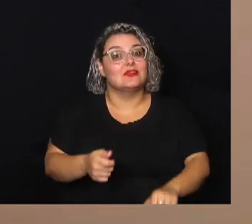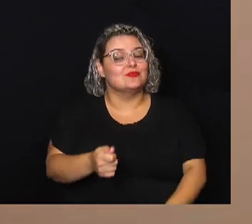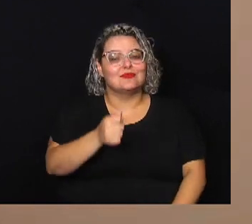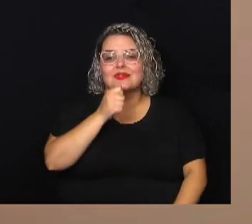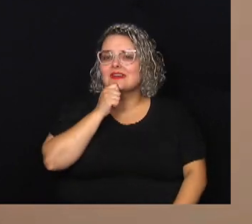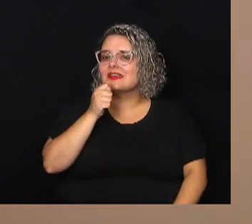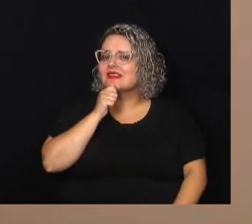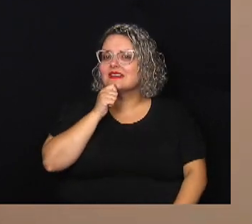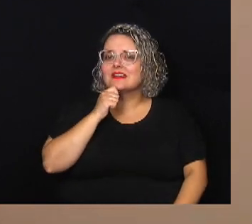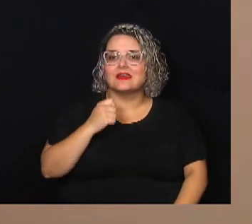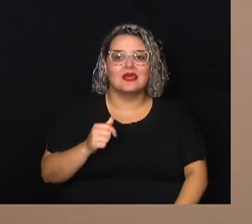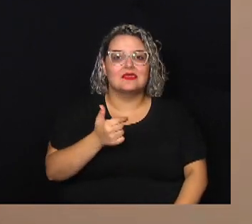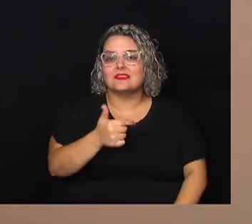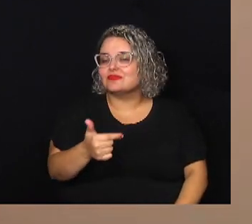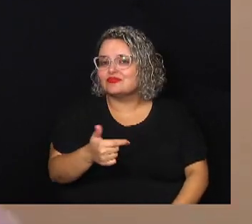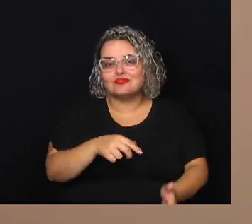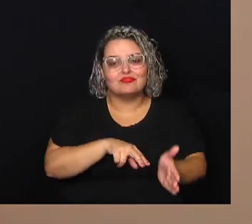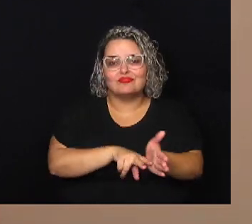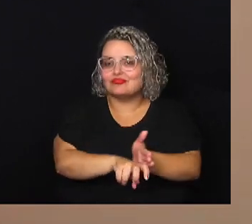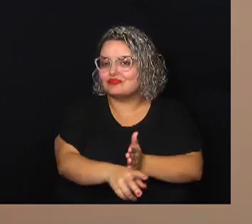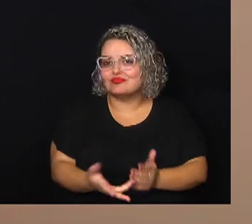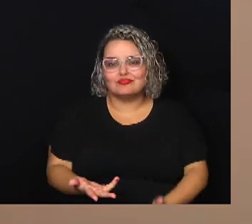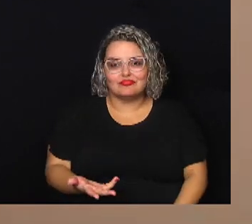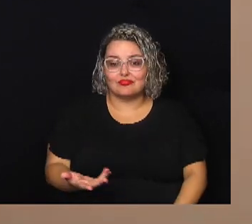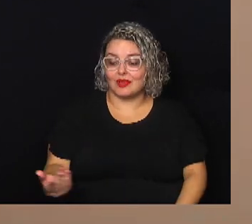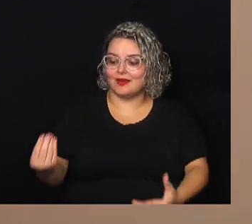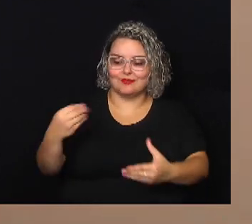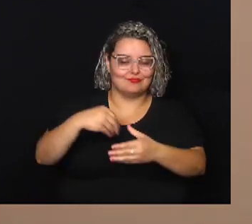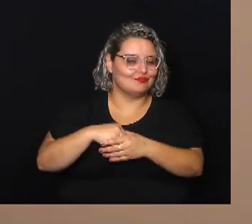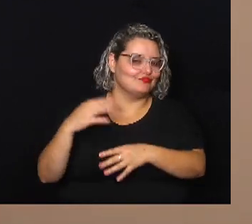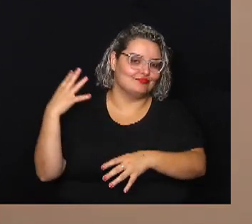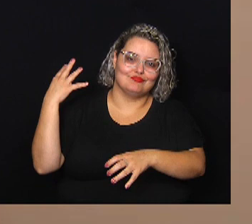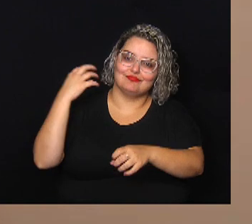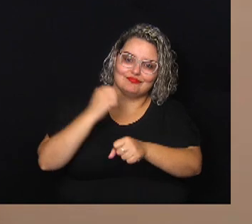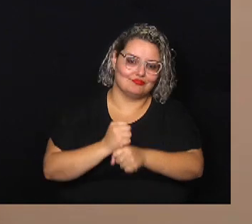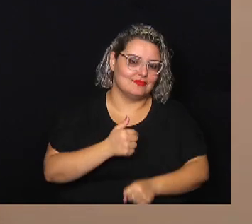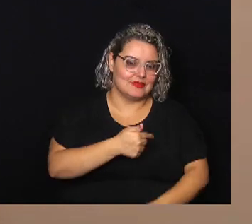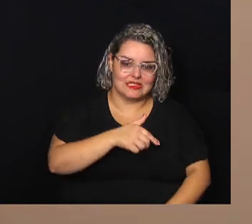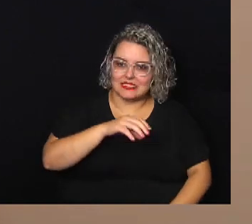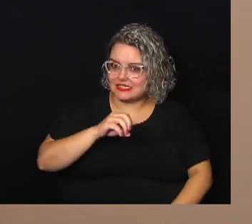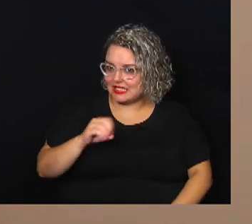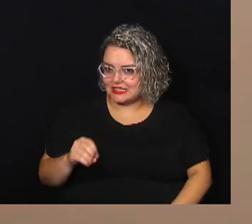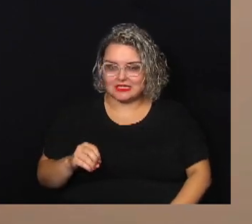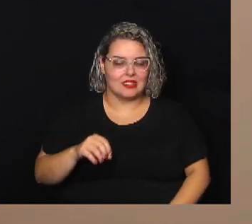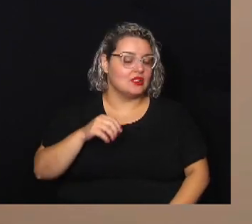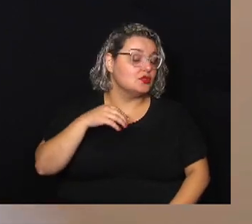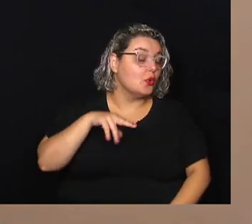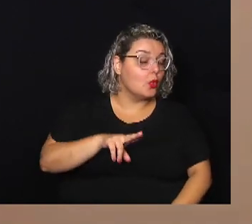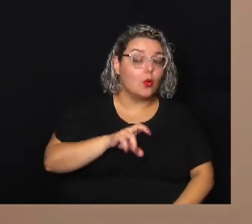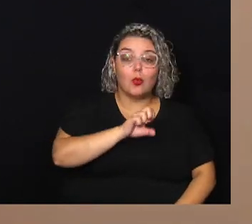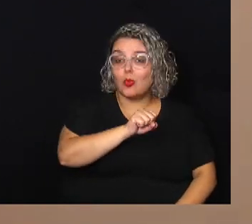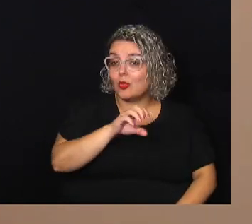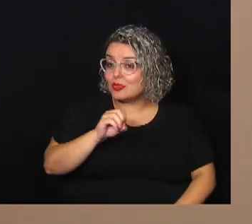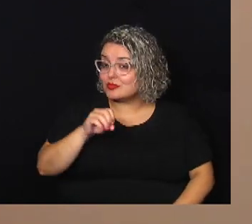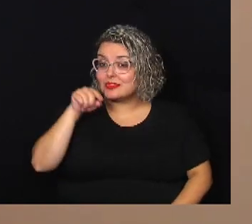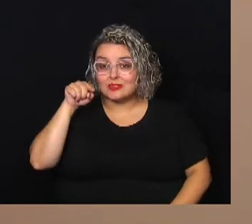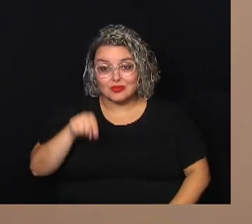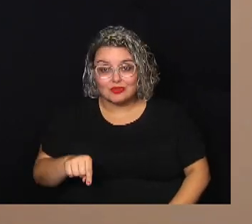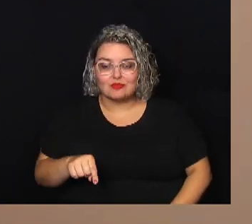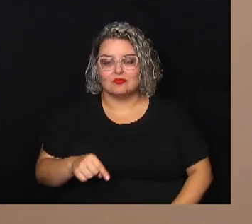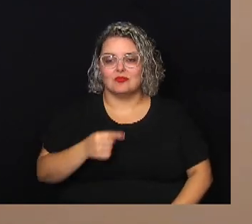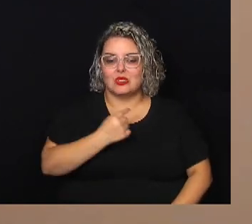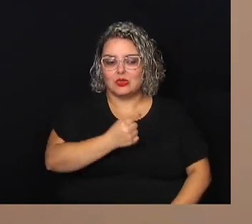sem diagnósticos e não entram nessa contagem de 700, 800 mil casos por ano nos próximos 3